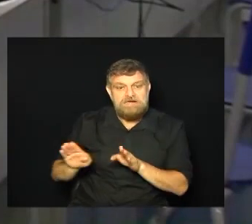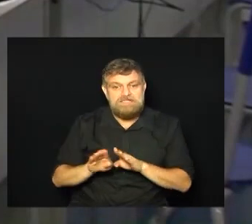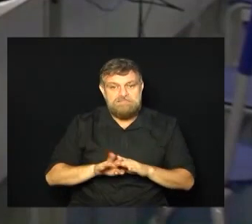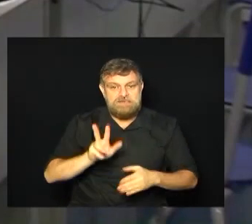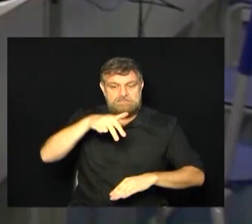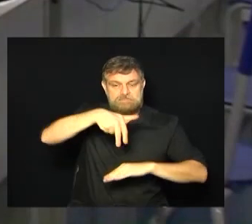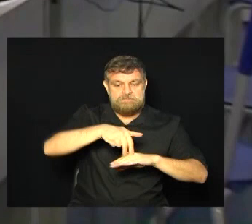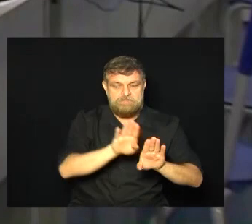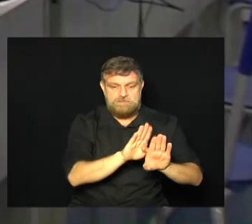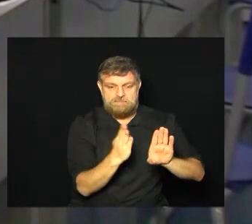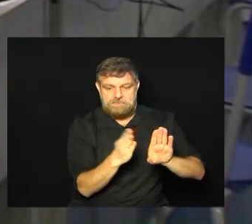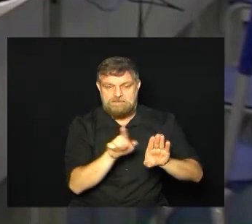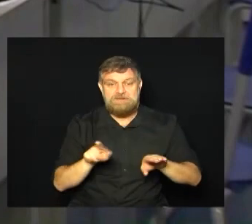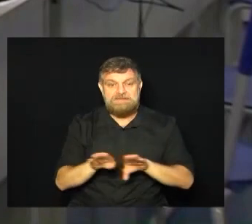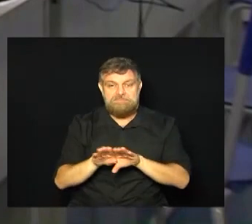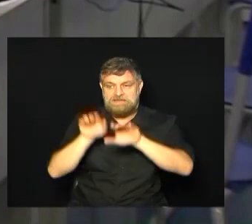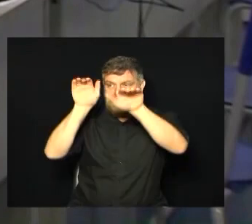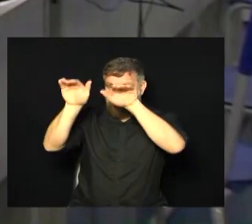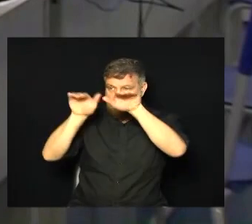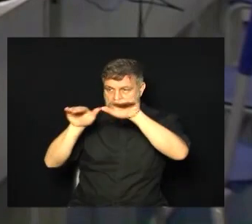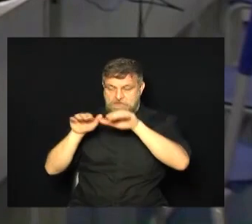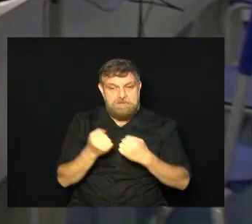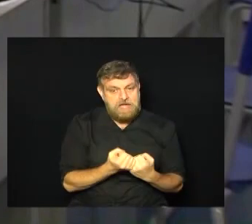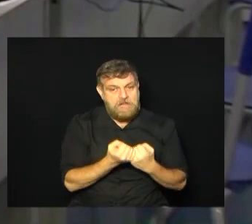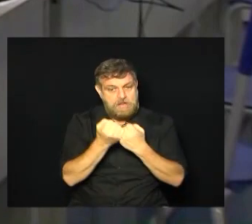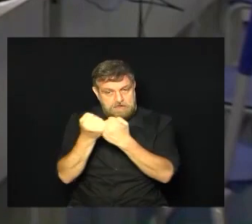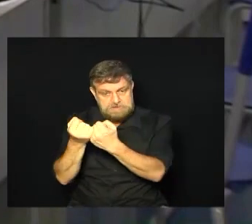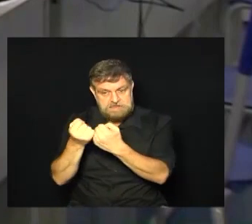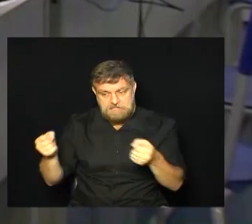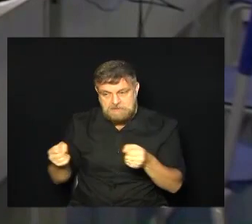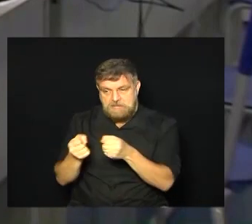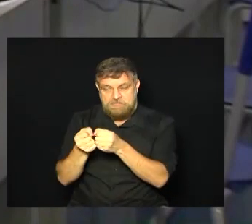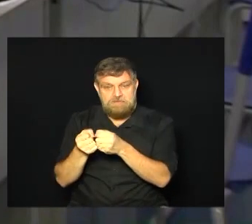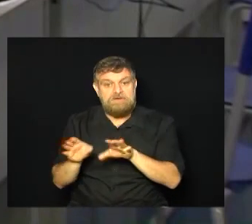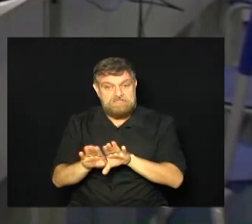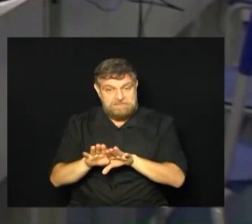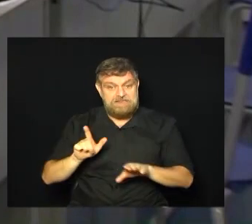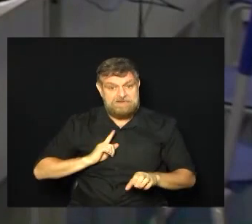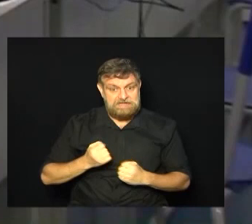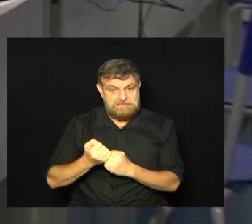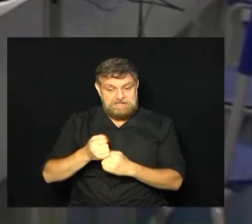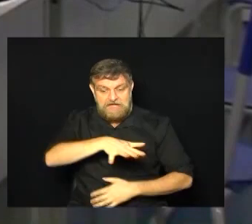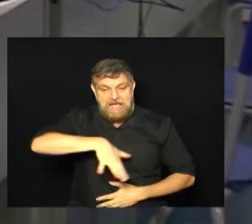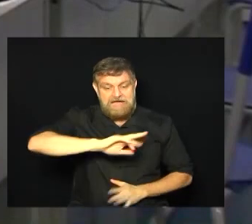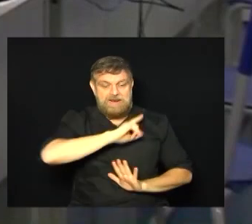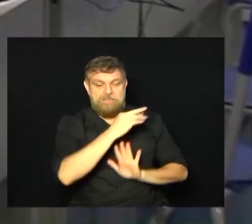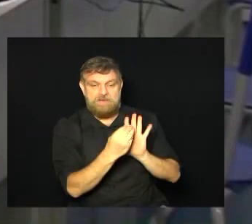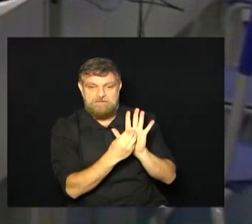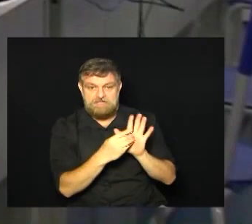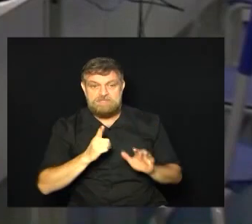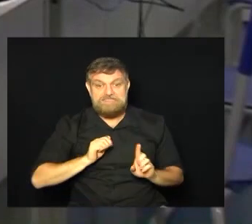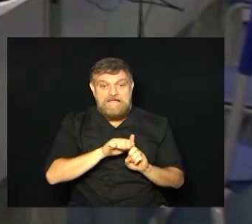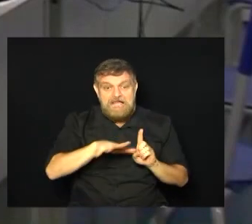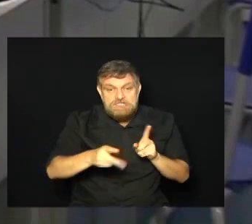gente tem almoxarife, auxiliar de almoxarifado e auxiliar de logística. Na área do meio ambiente, a gente tem o agente